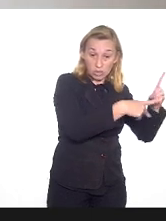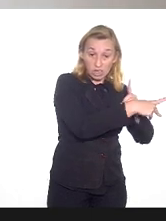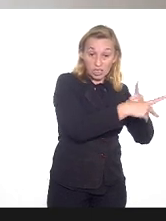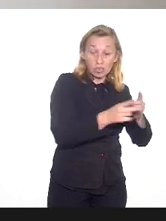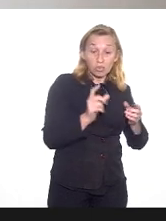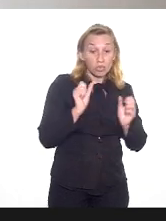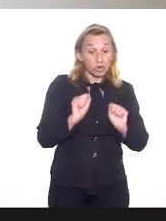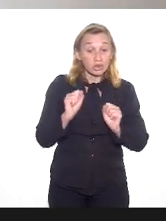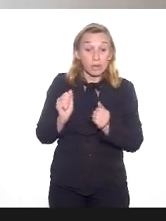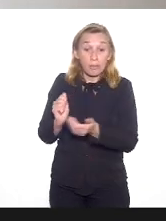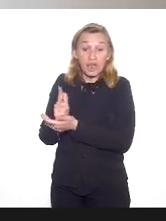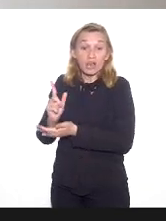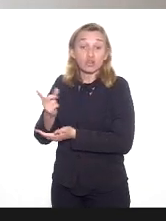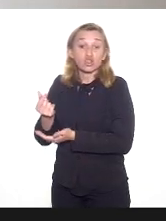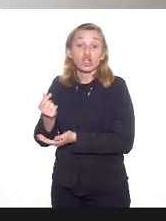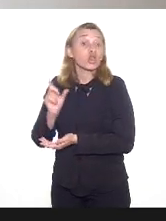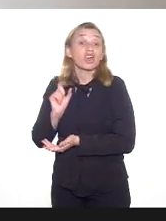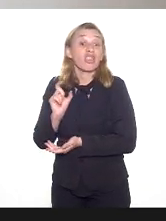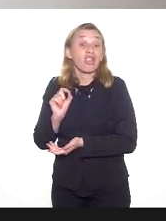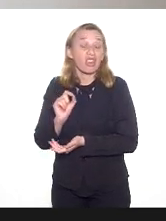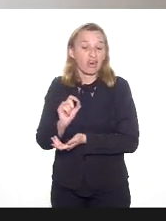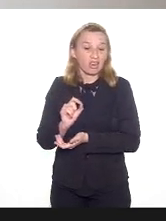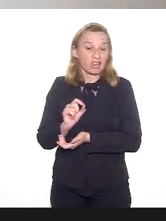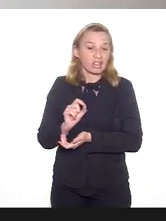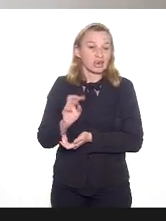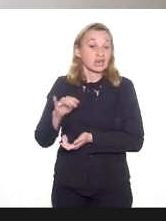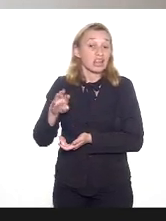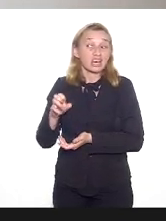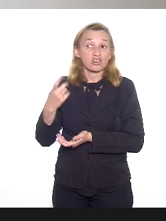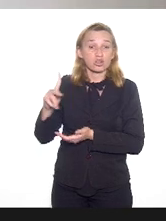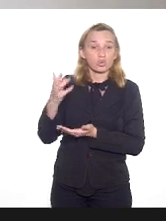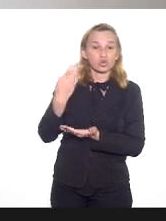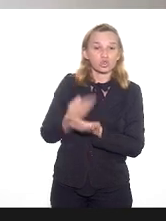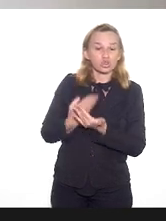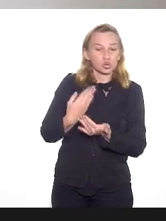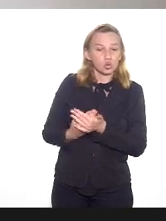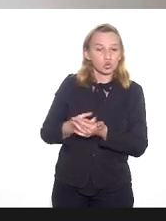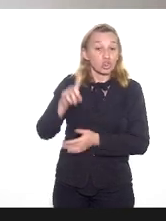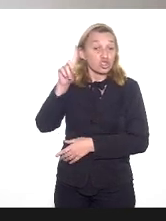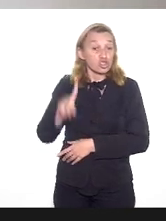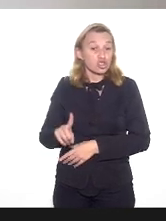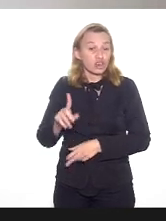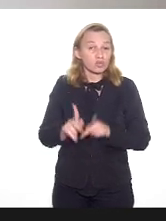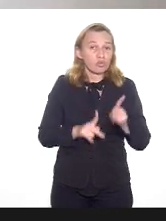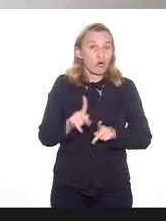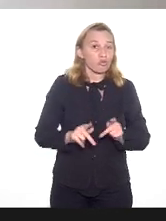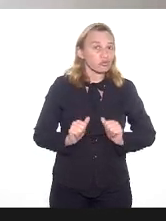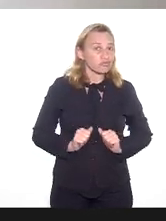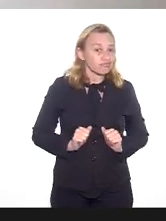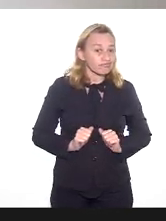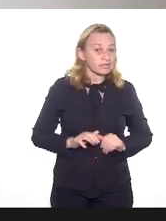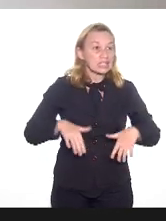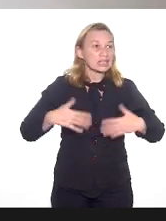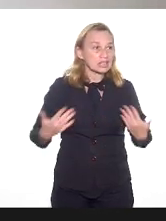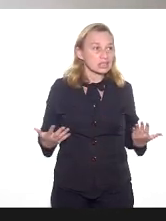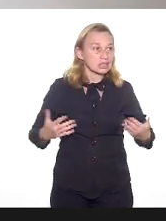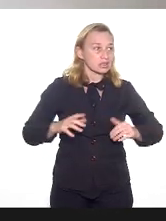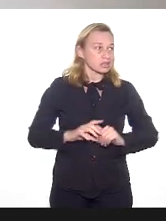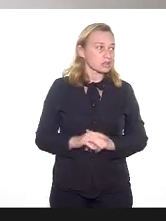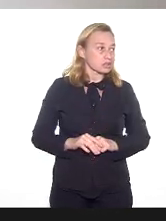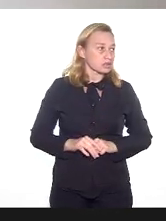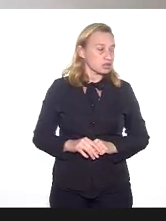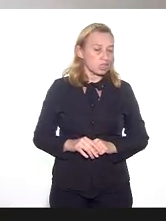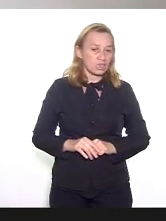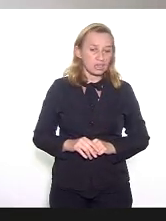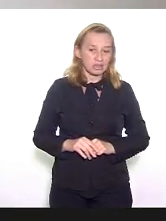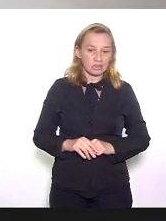quê? Em tese, em serviços públicos, na garantia dos direitos da população. Então, quando a gente vincula